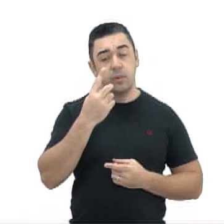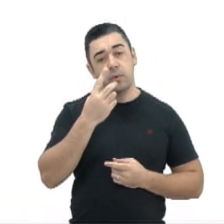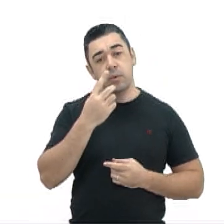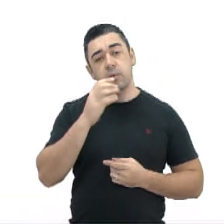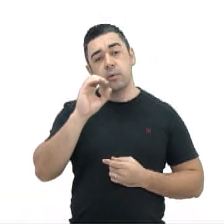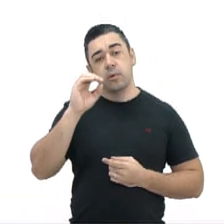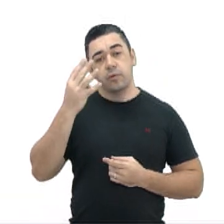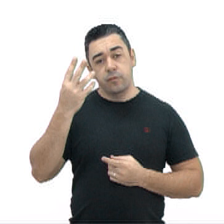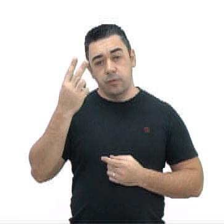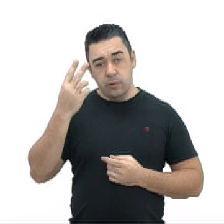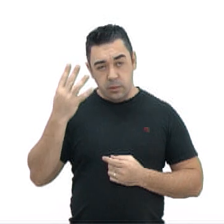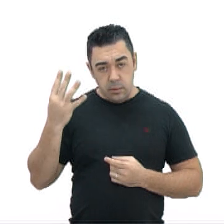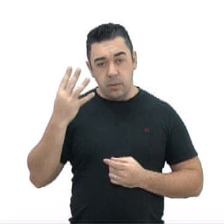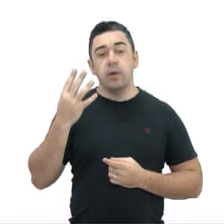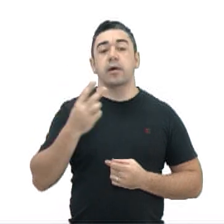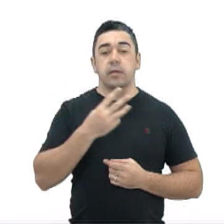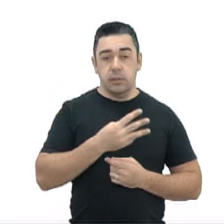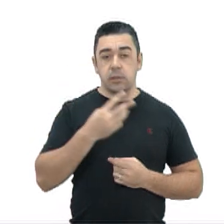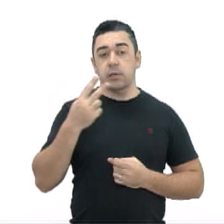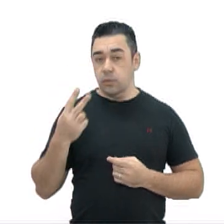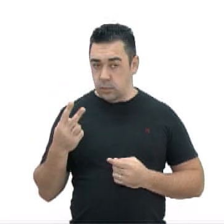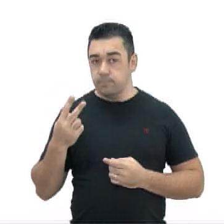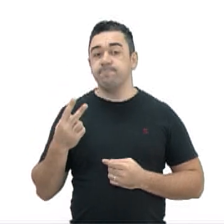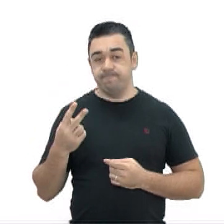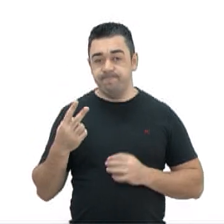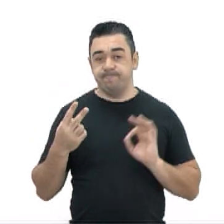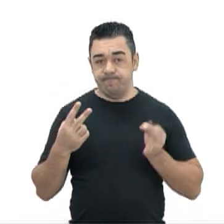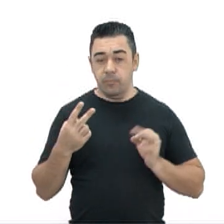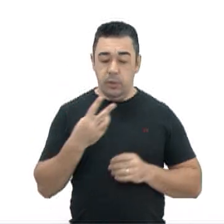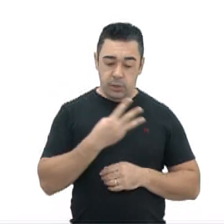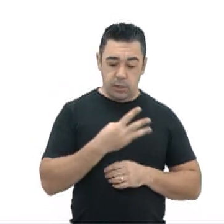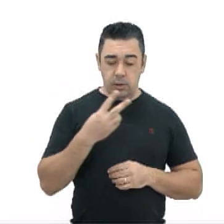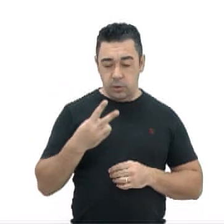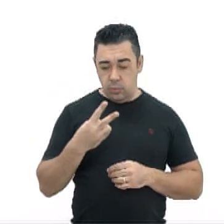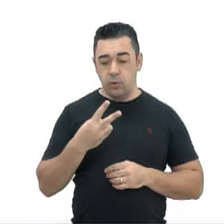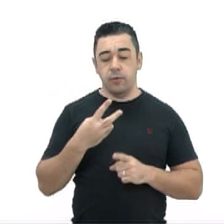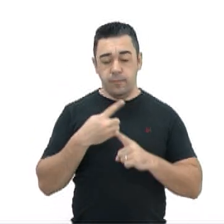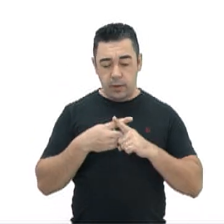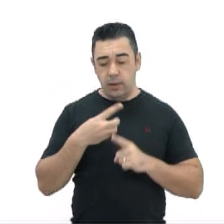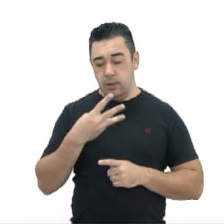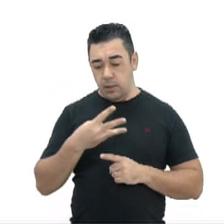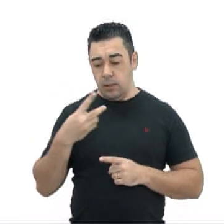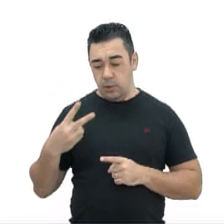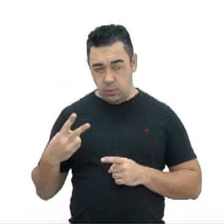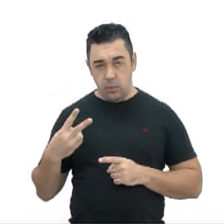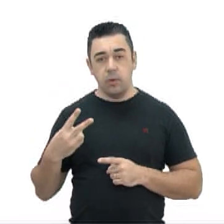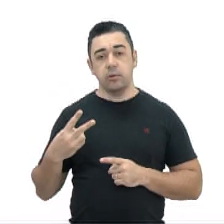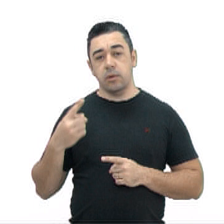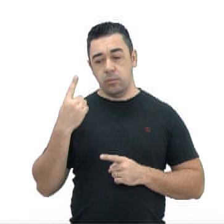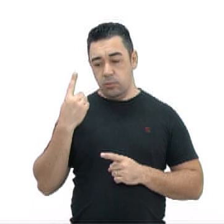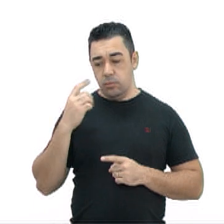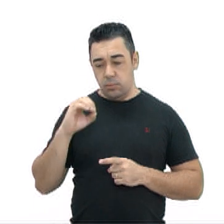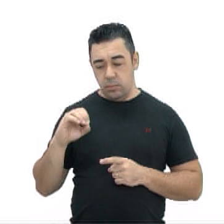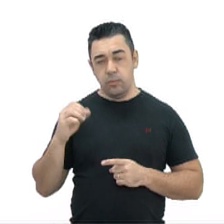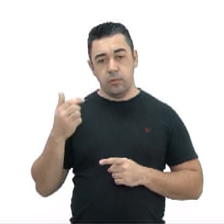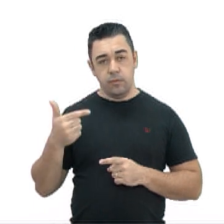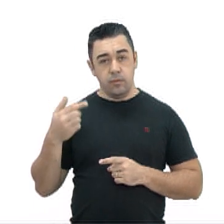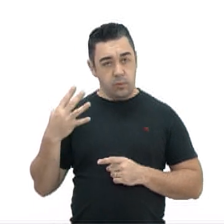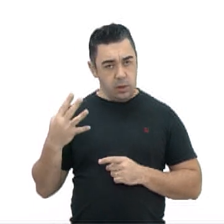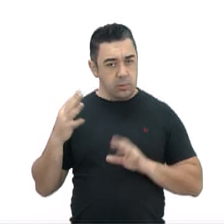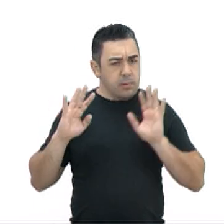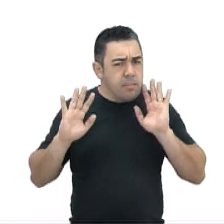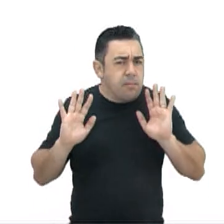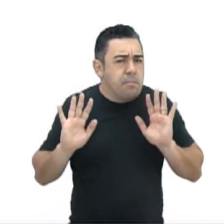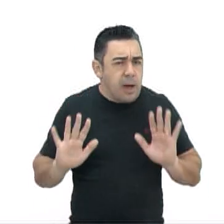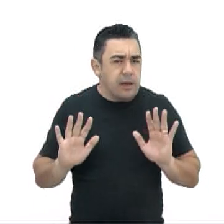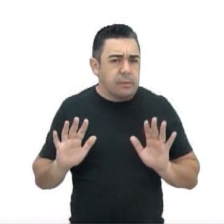1024, antecipando para vocês, é 32, tá? Porque 32 vezes 32 é 1024. Mas aí eu teria